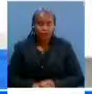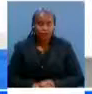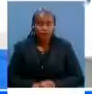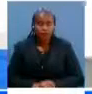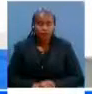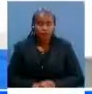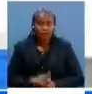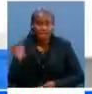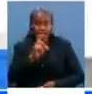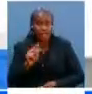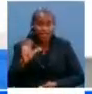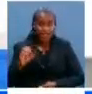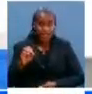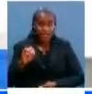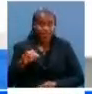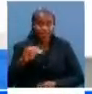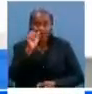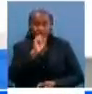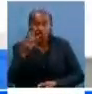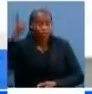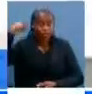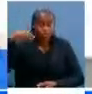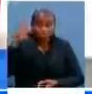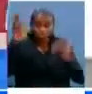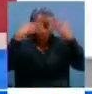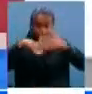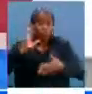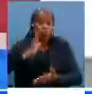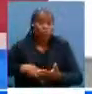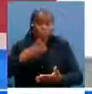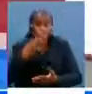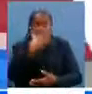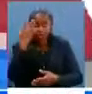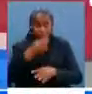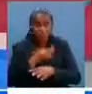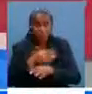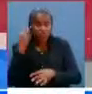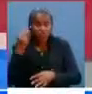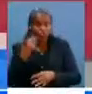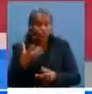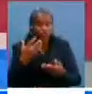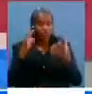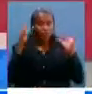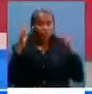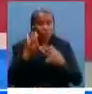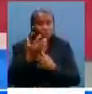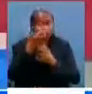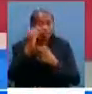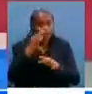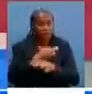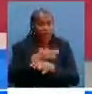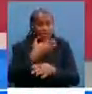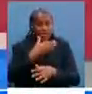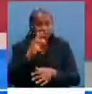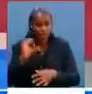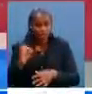zeca pagodinho entrou ontem à noite o último três deles do festival da juventude em saudação aos 140 anos da cidade do